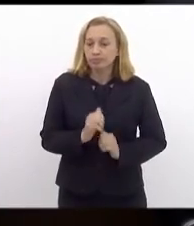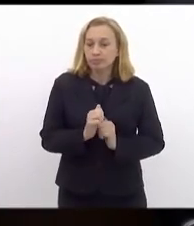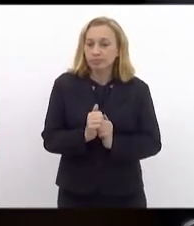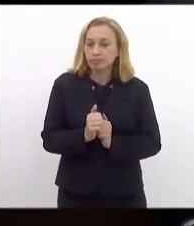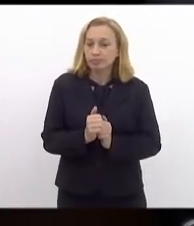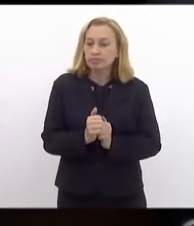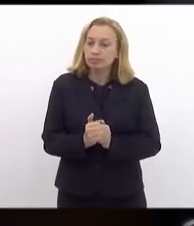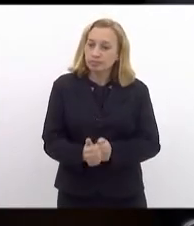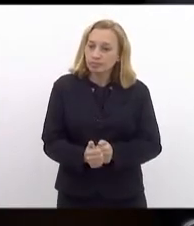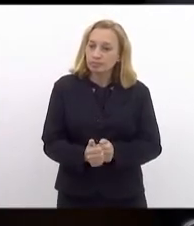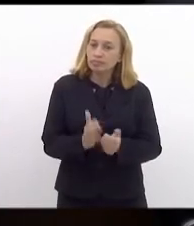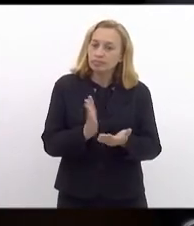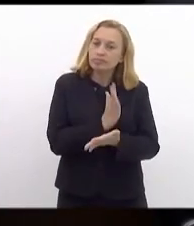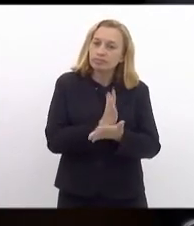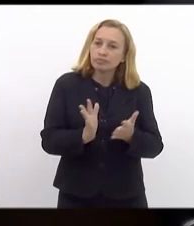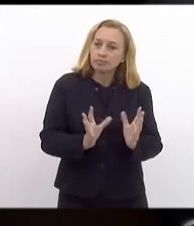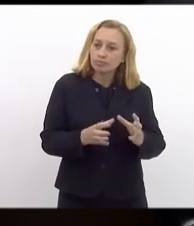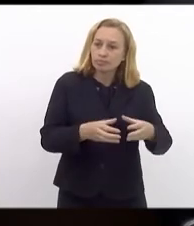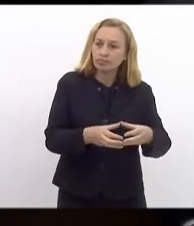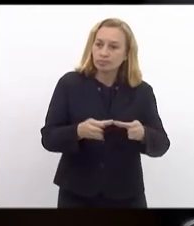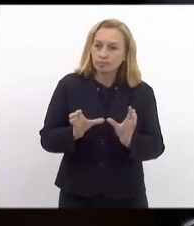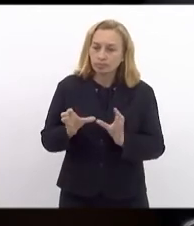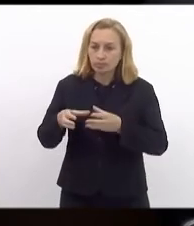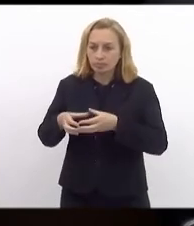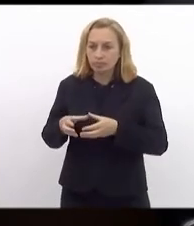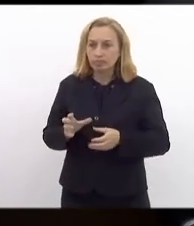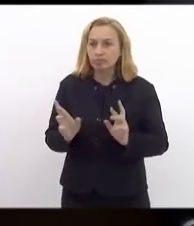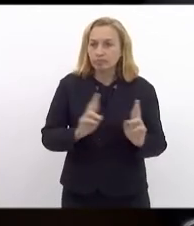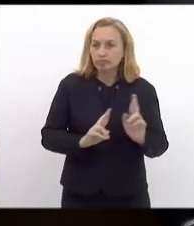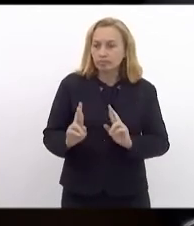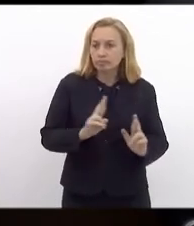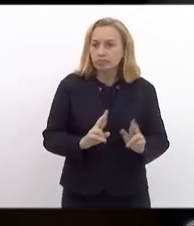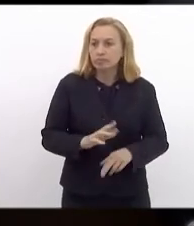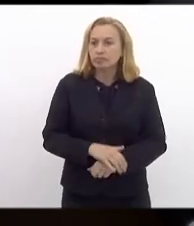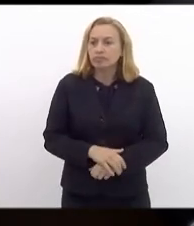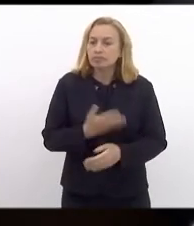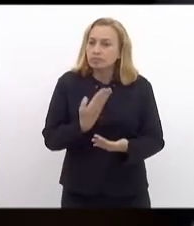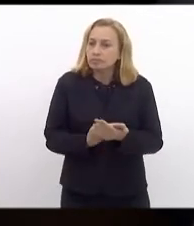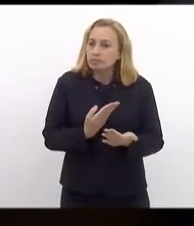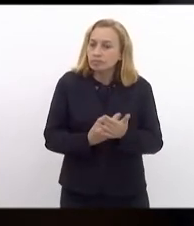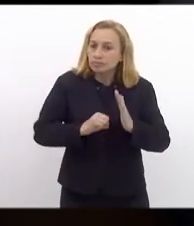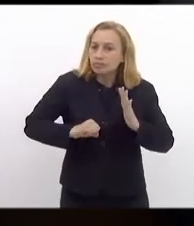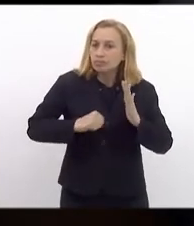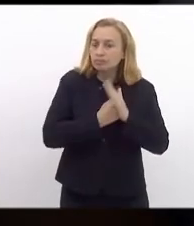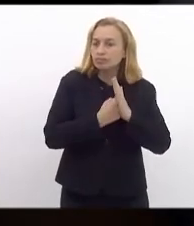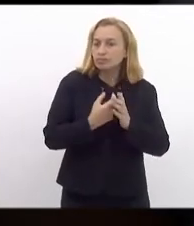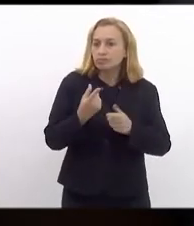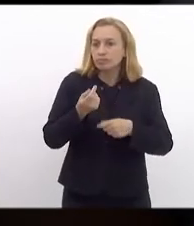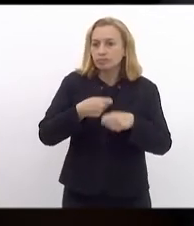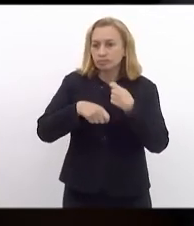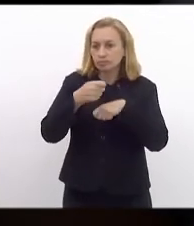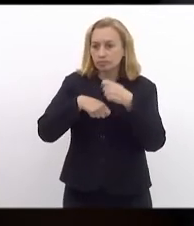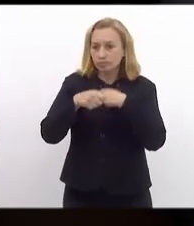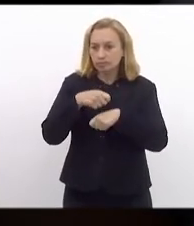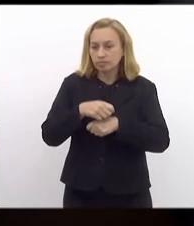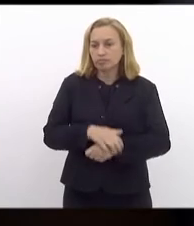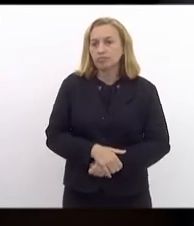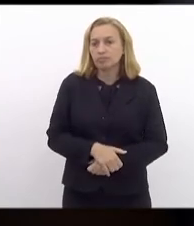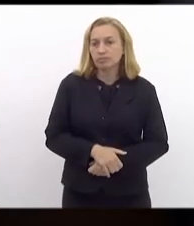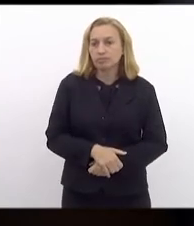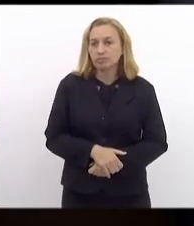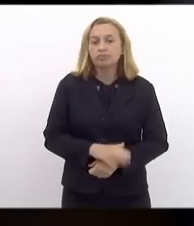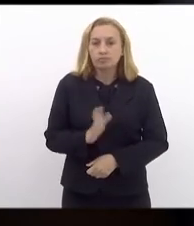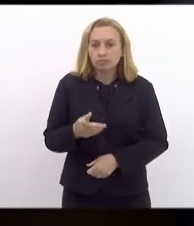acompanhado o dilema de alguns setores com relação à obtenção do estudo de impacto econômico e financeiro né